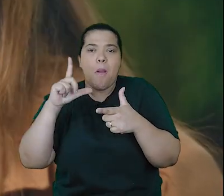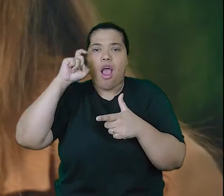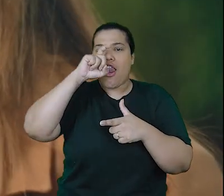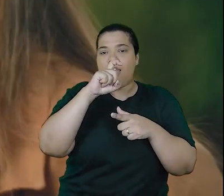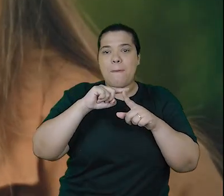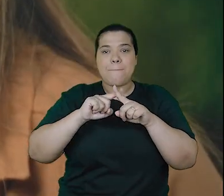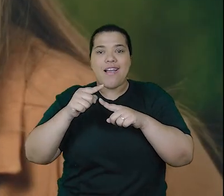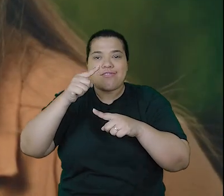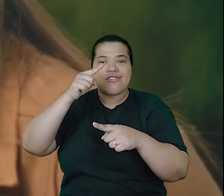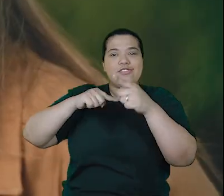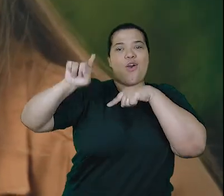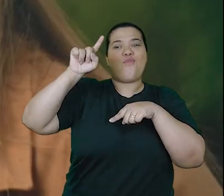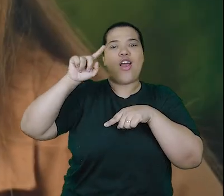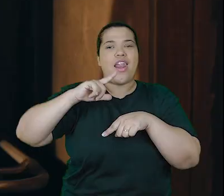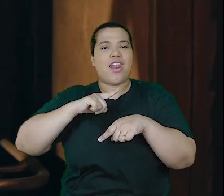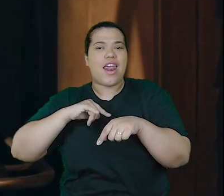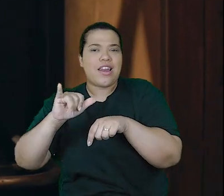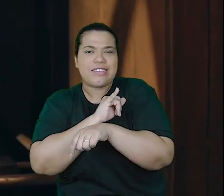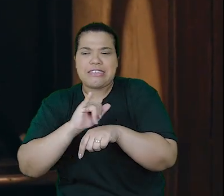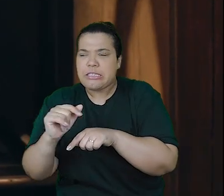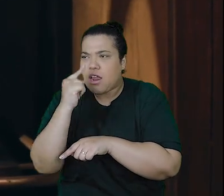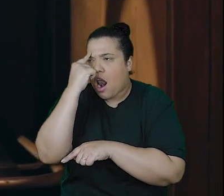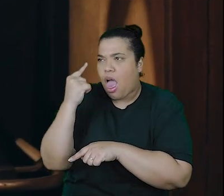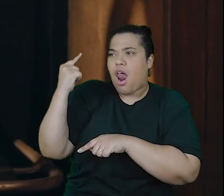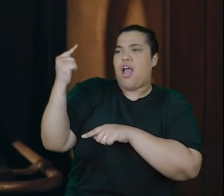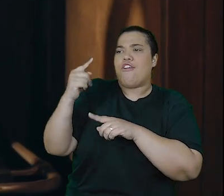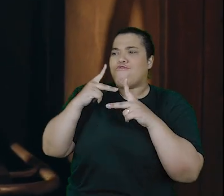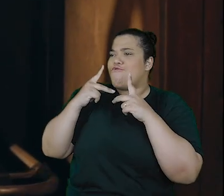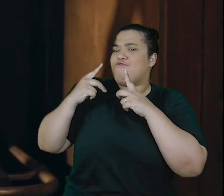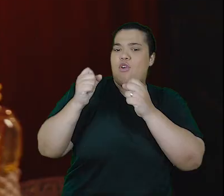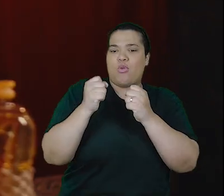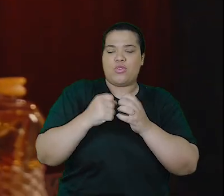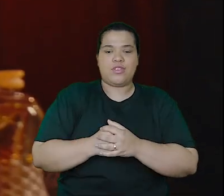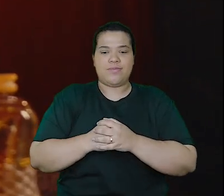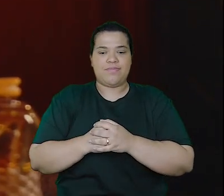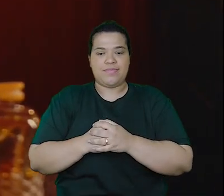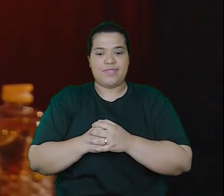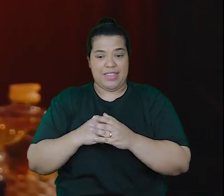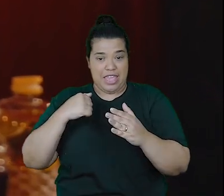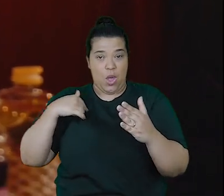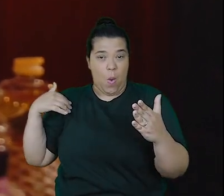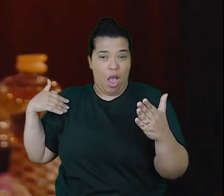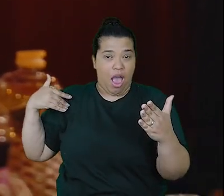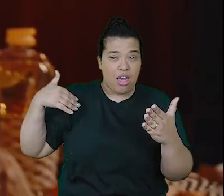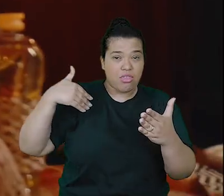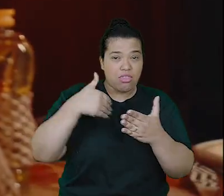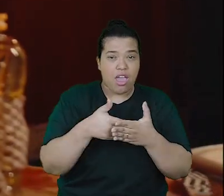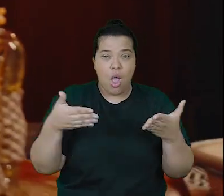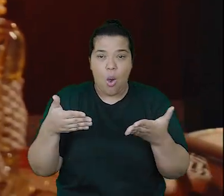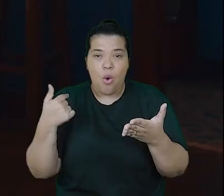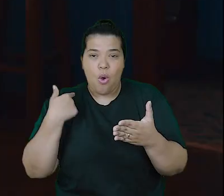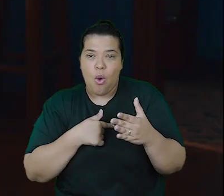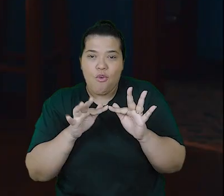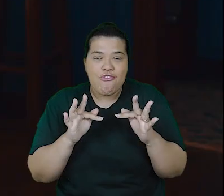superaram, assim, estrategicamente, com uma inteligência, com uma força. E eu ainda tenho, até hoje, na minha família, a